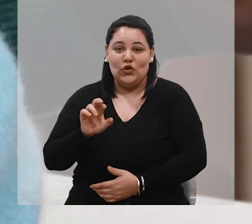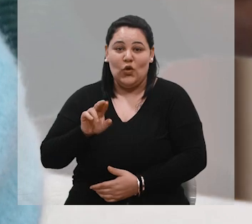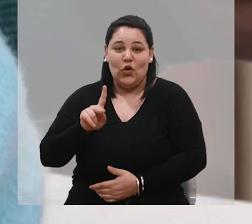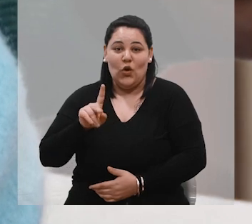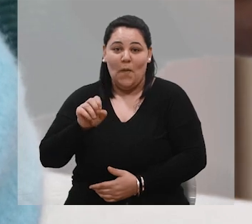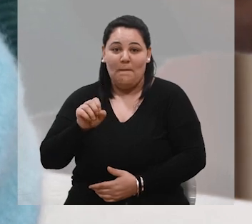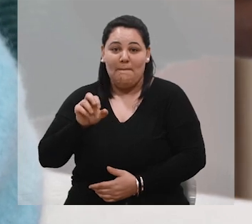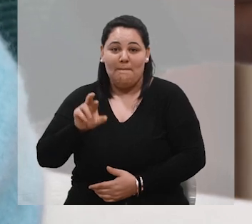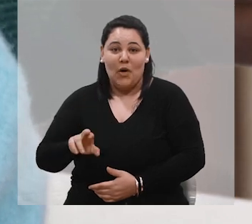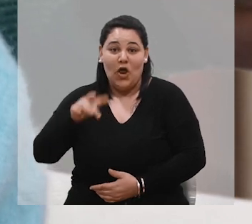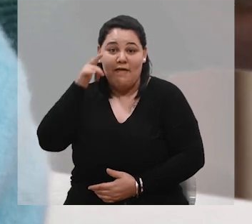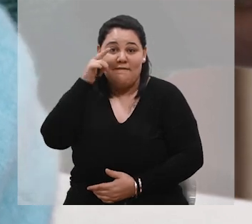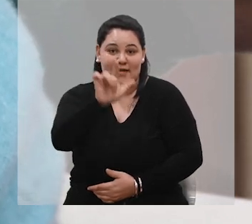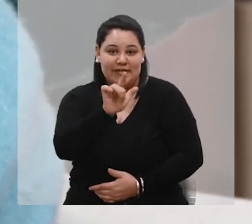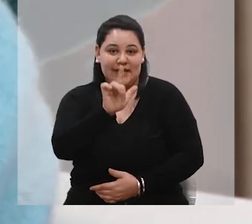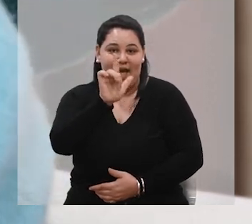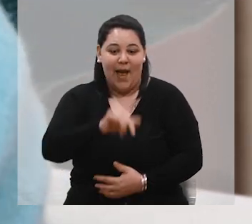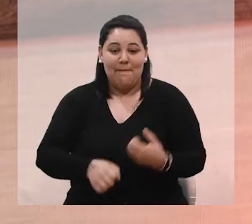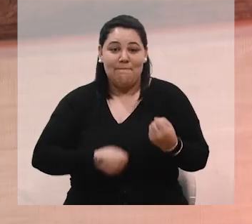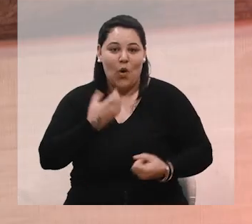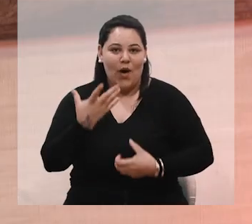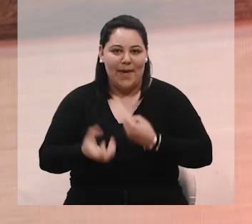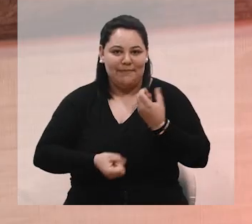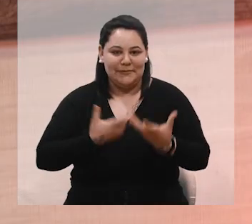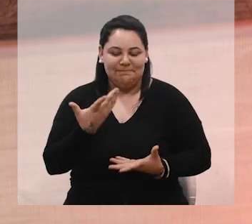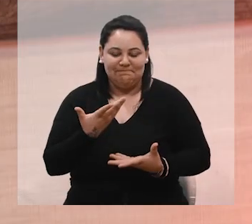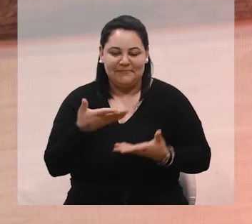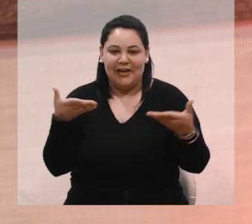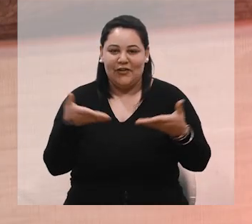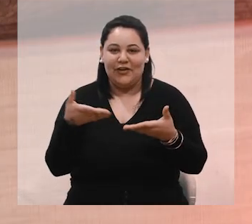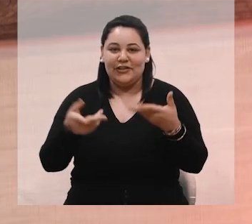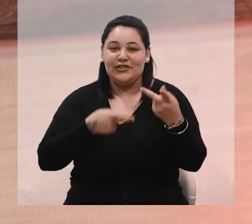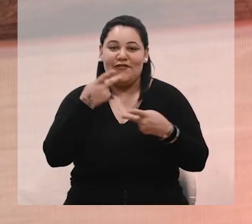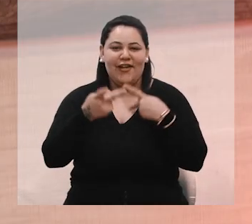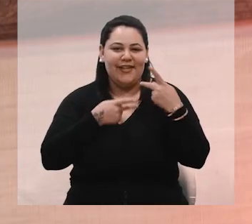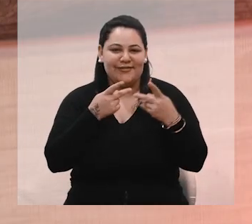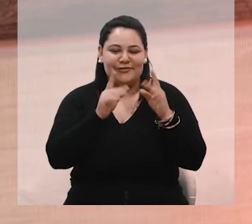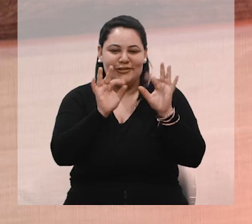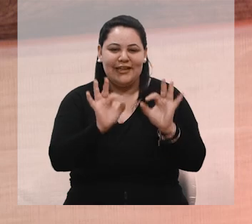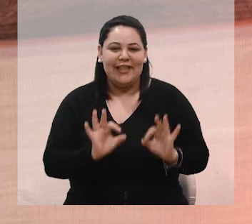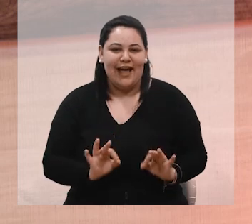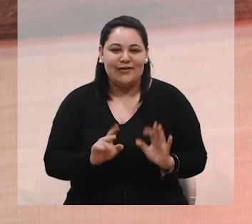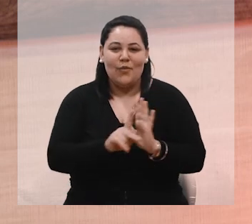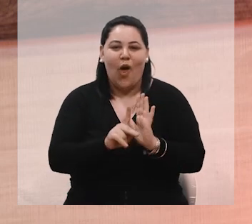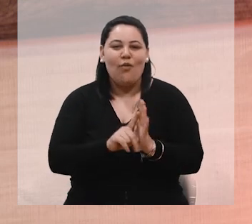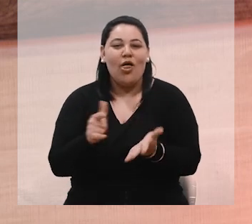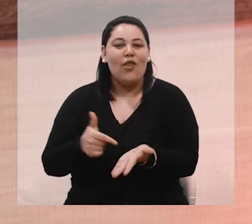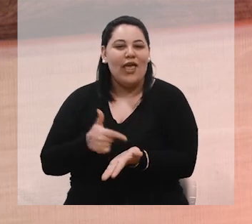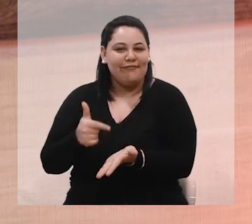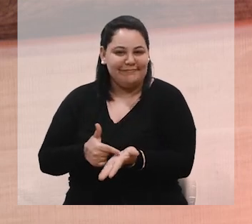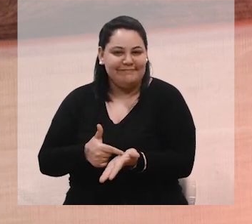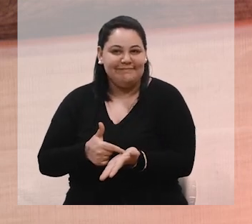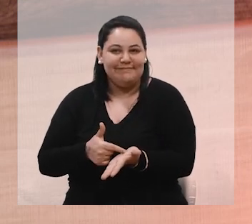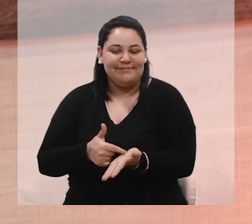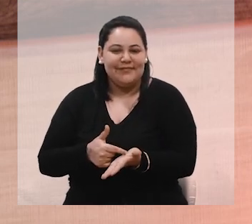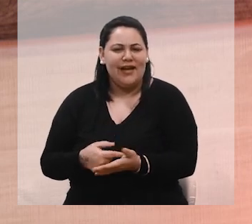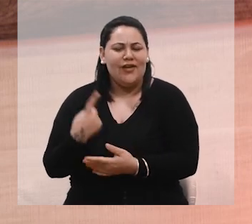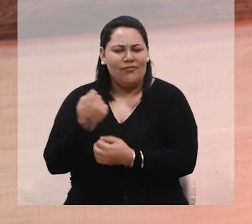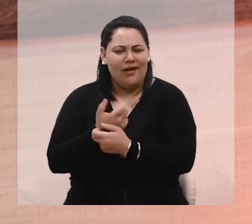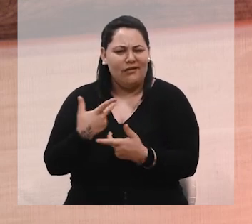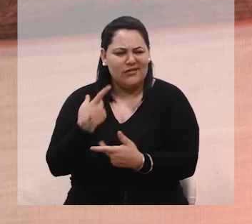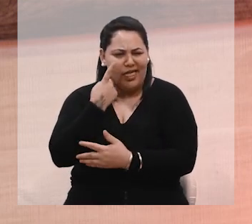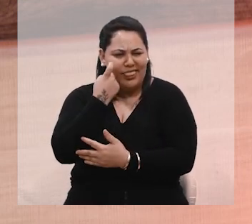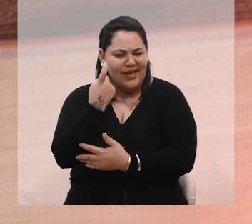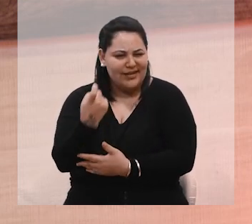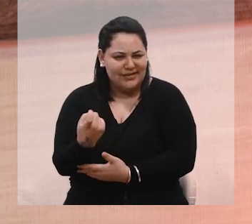uma coletânea poética. Nós vimos tratando aqui de diversas facetas do livro. E um ponto que